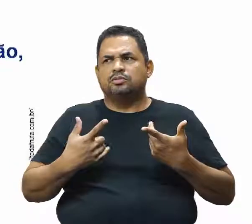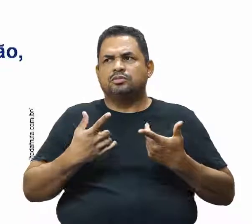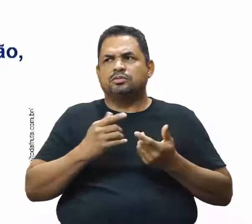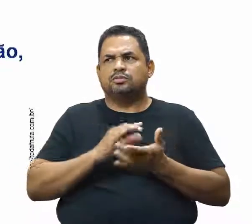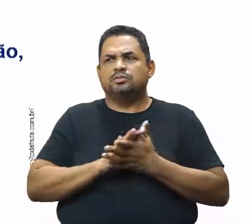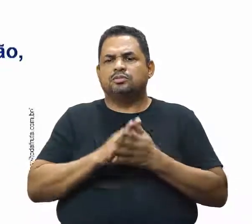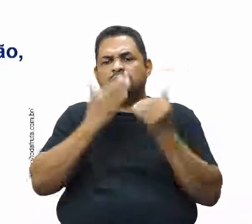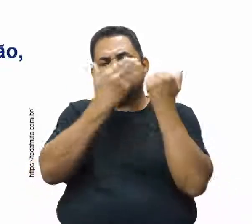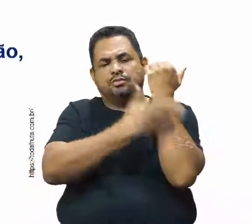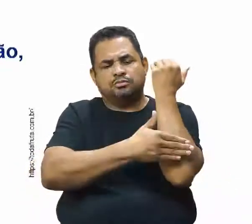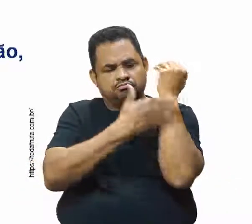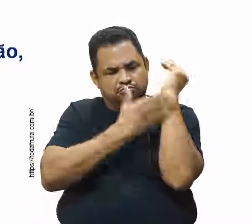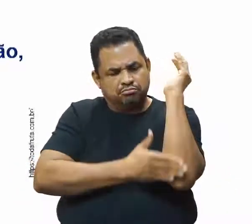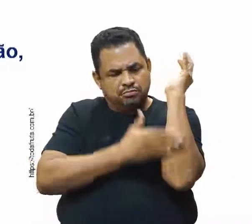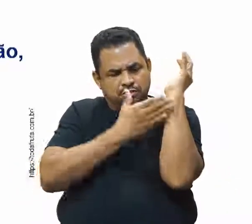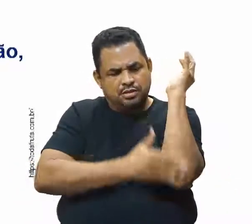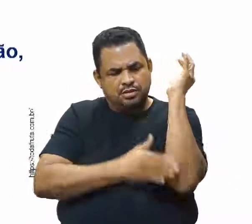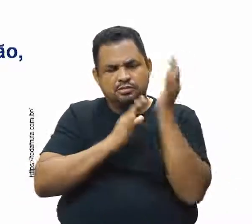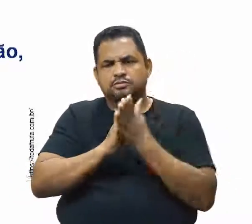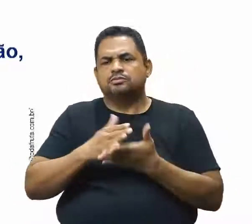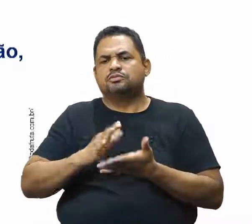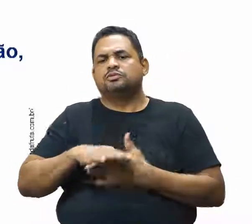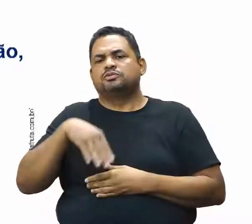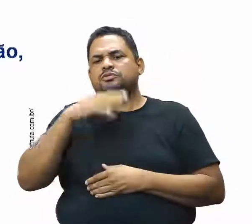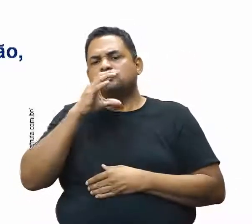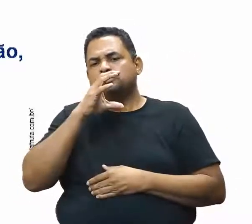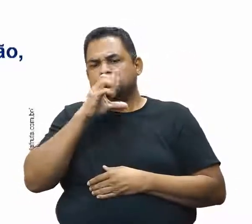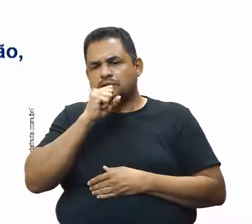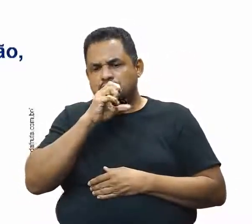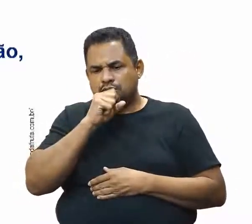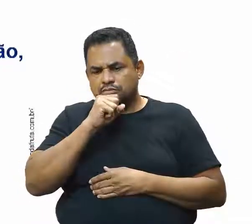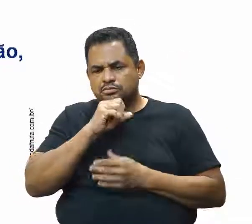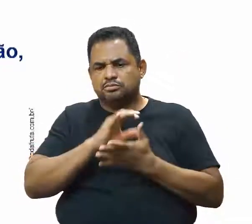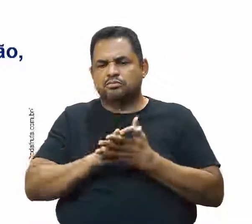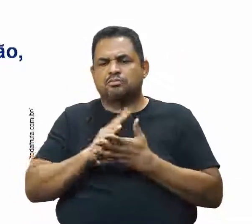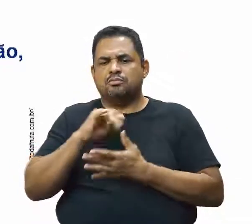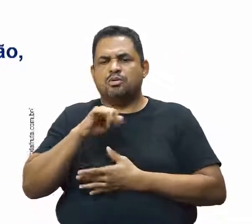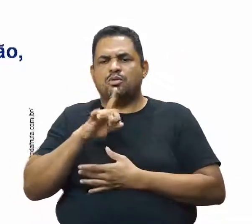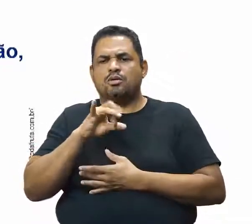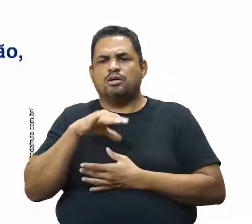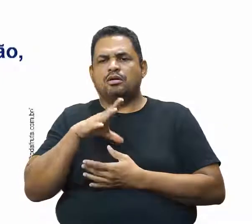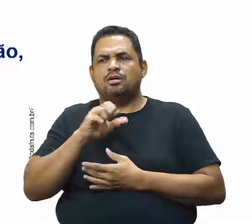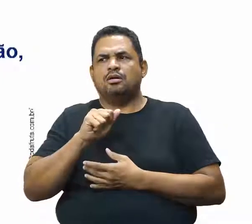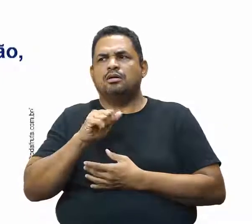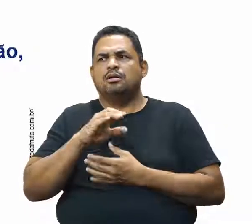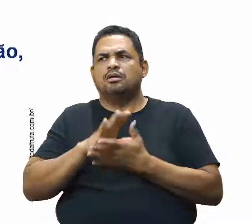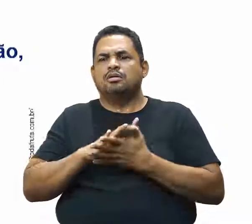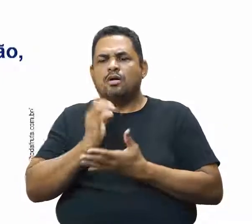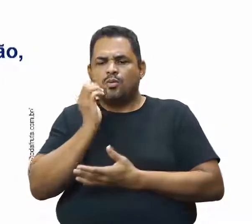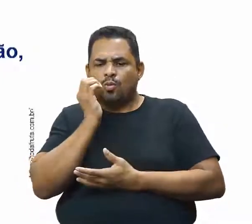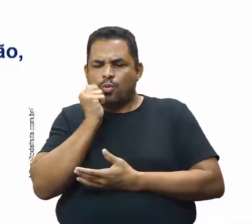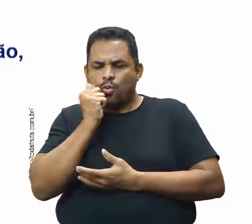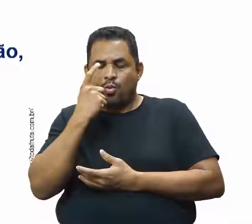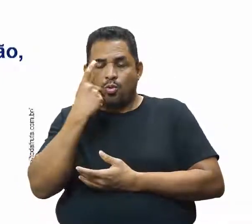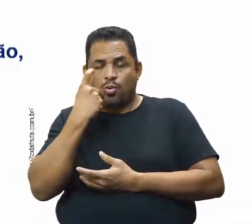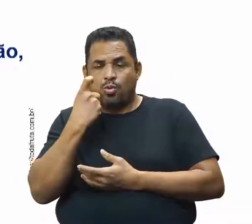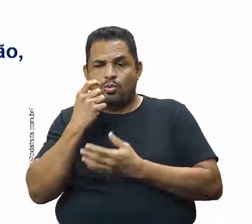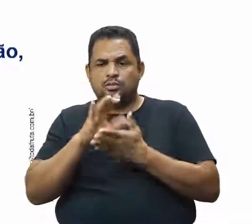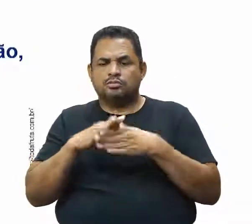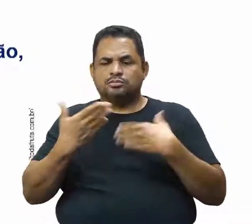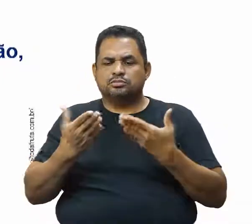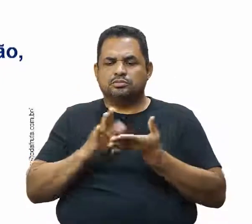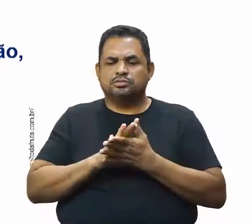de abacaxi, os produtores de laranja, os produtores de morango, os produtores de maracujá, e que quando as safras são colhidas,